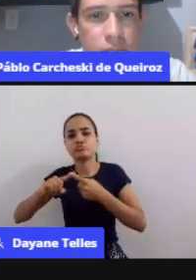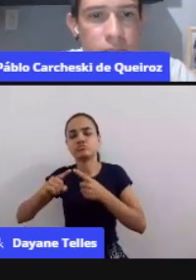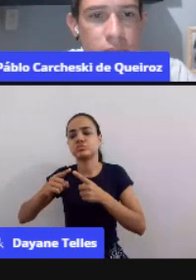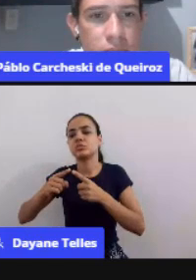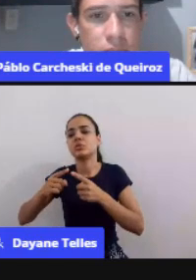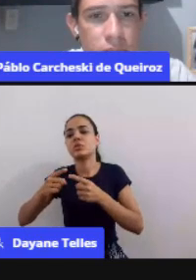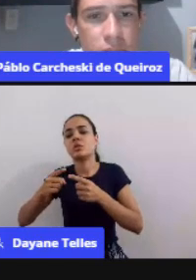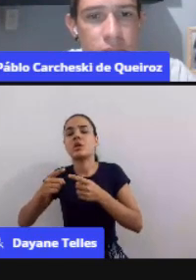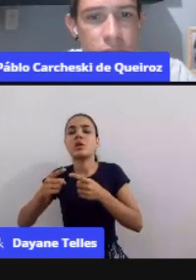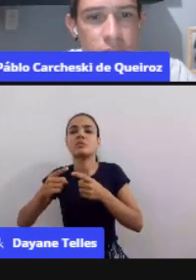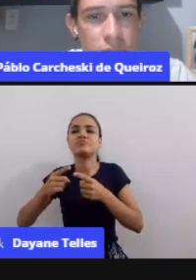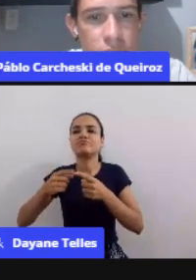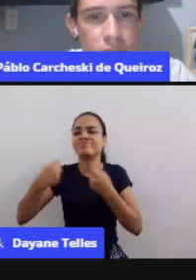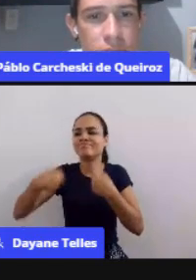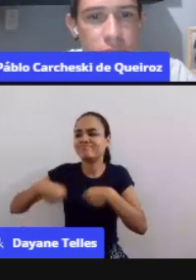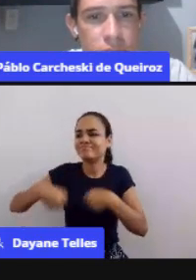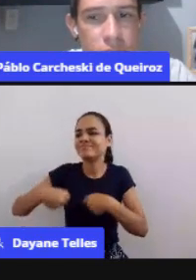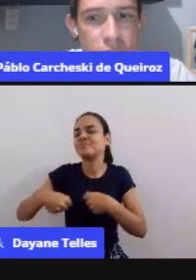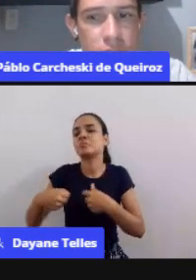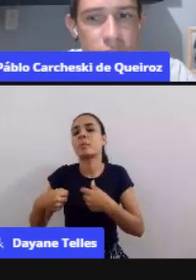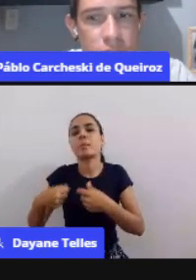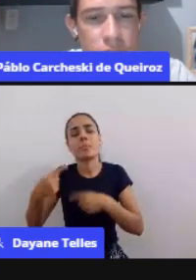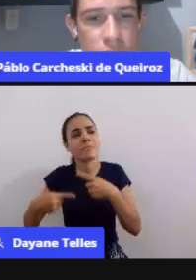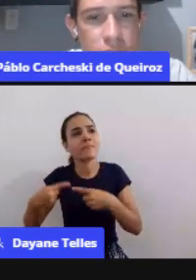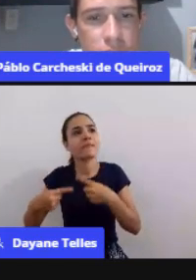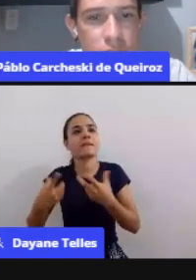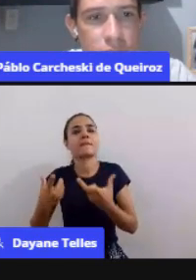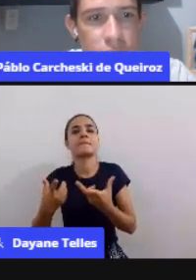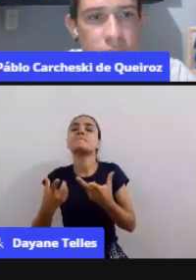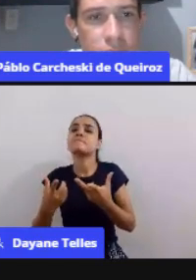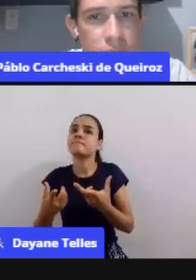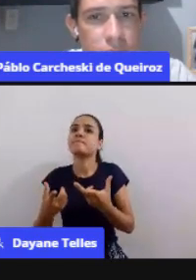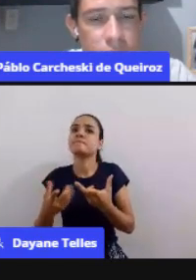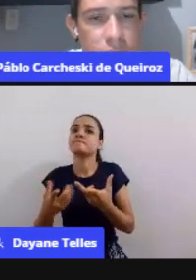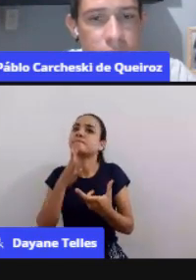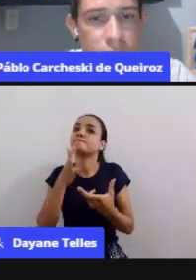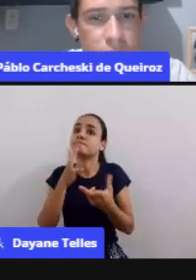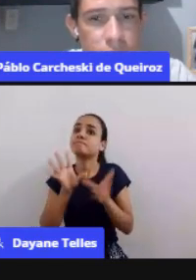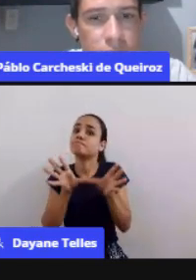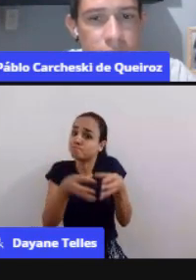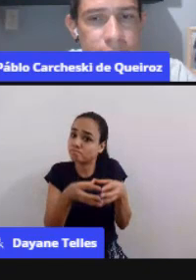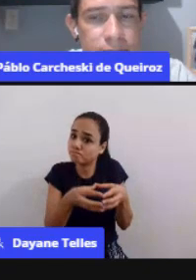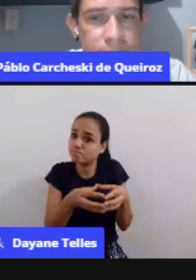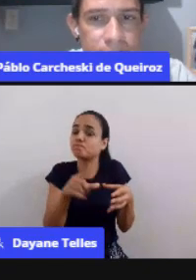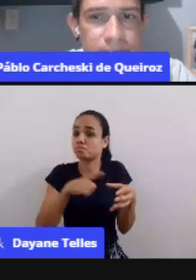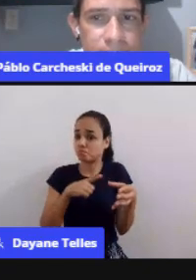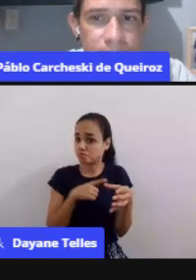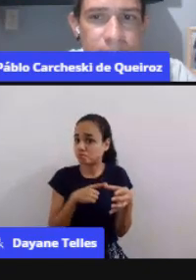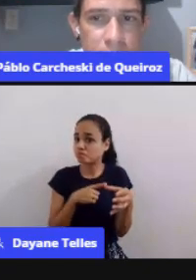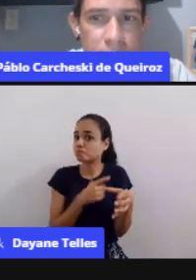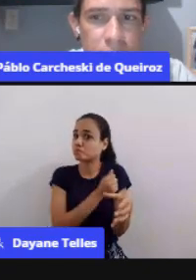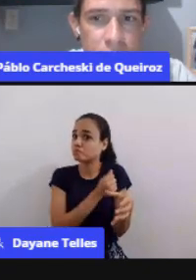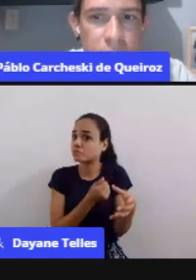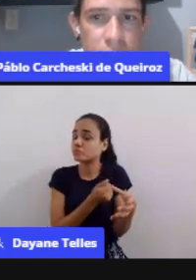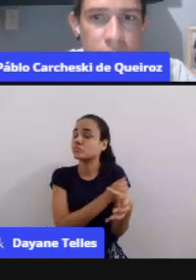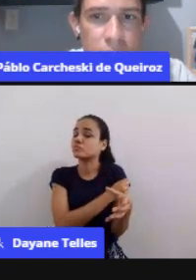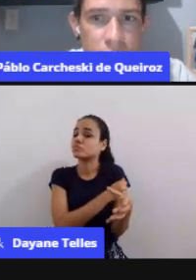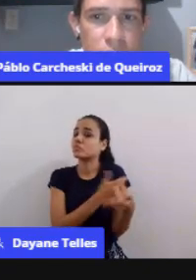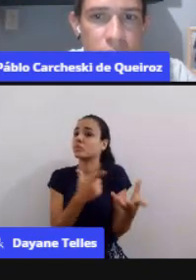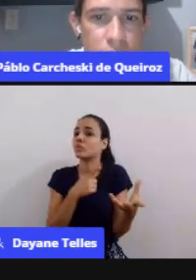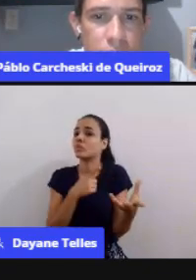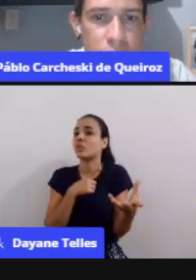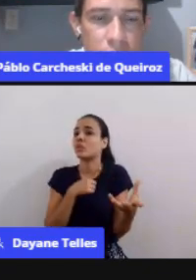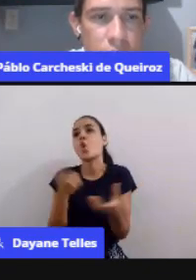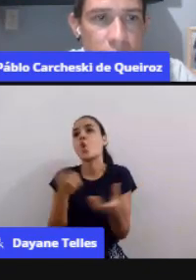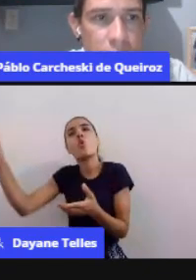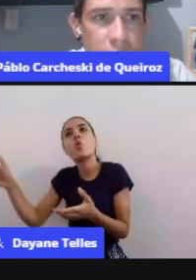já conhecendo essa turma que eu tenho. Já outras articulações, elas podem ocorrer aí ao longo do processo, né? Mesmo de acordo com o que eu vou trabalhando,